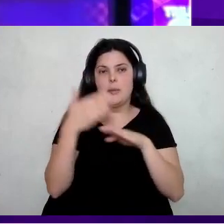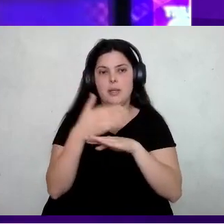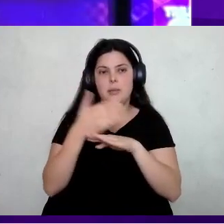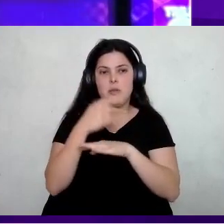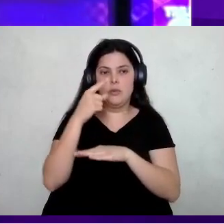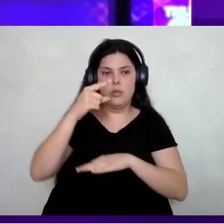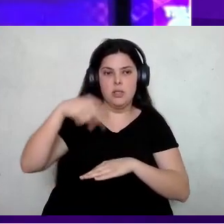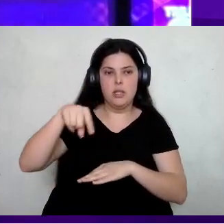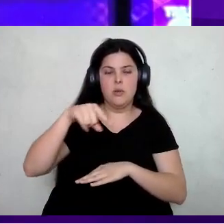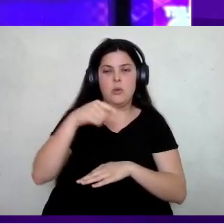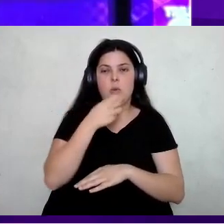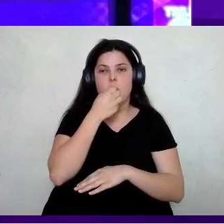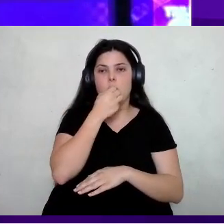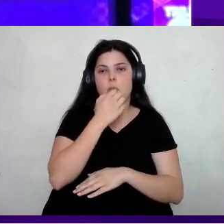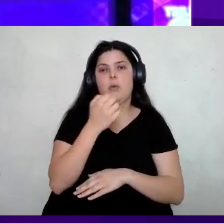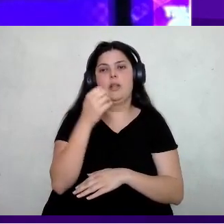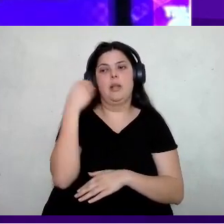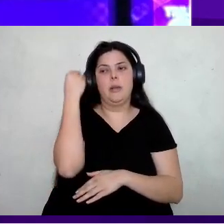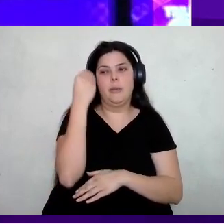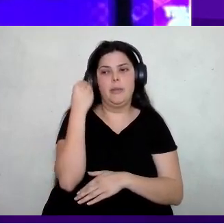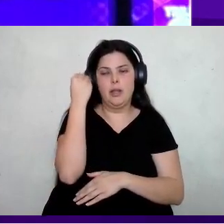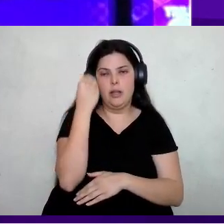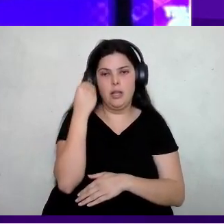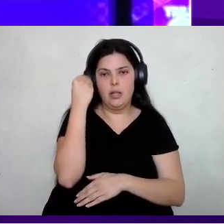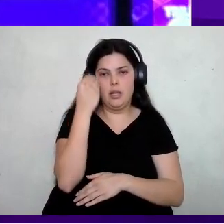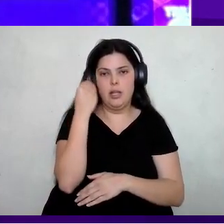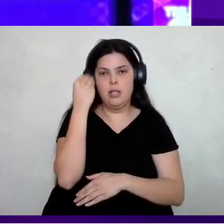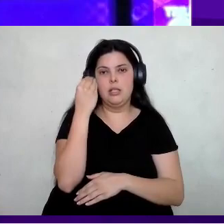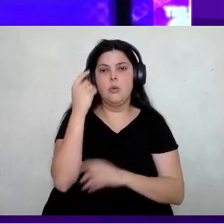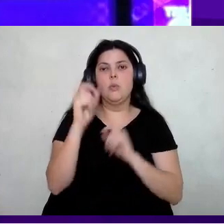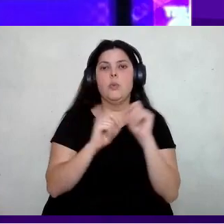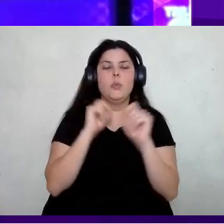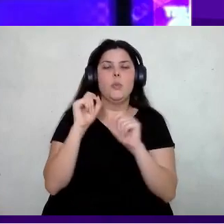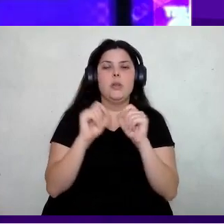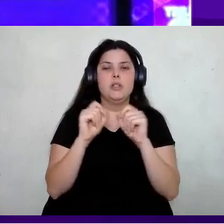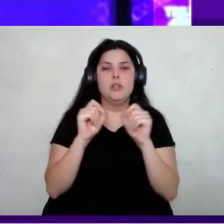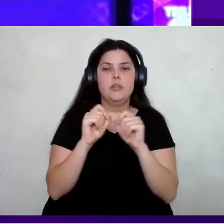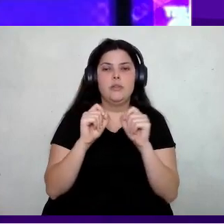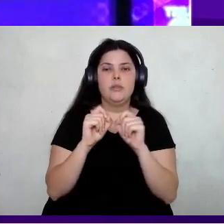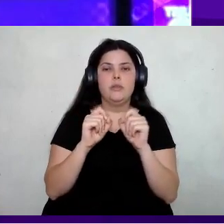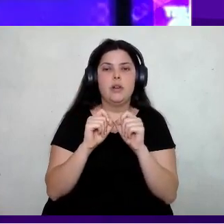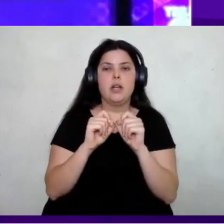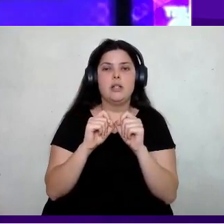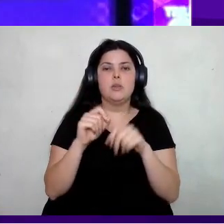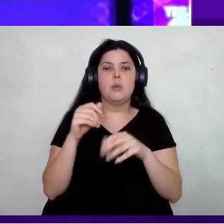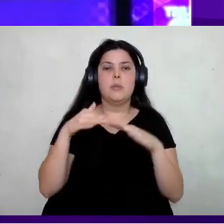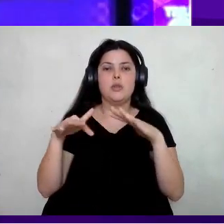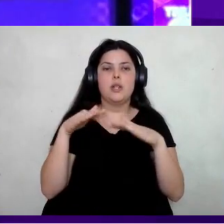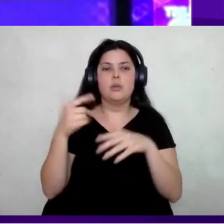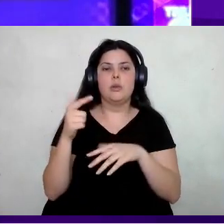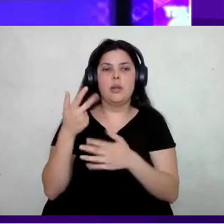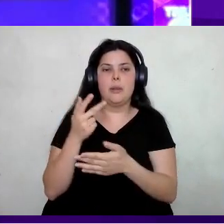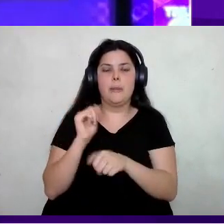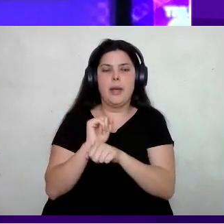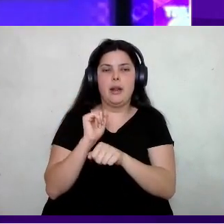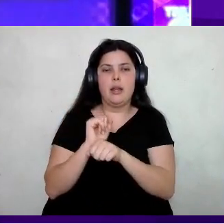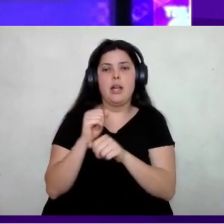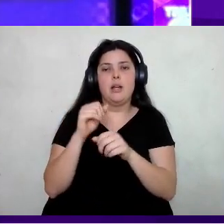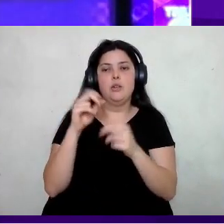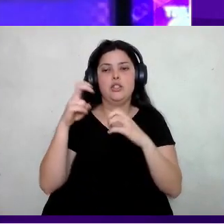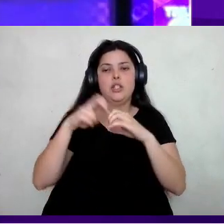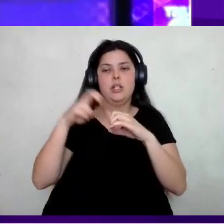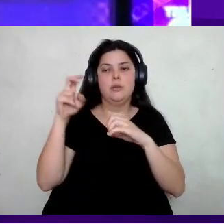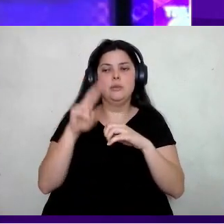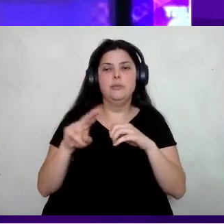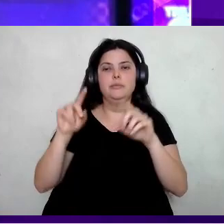um pouquinho da nossa experiência, do que a gente tem feito dentro do Sem Parar com o ChatGPT. E aí o título da apresentação